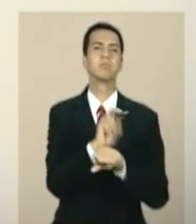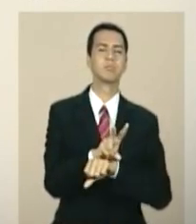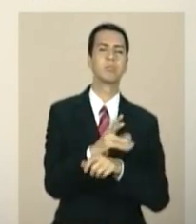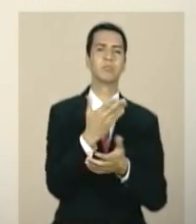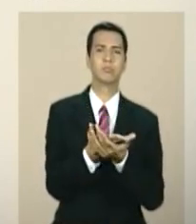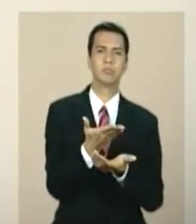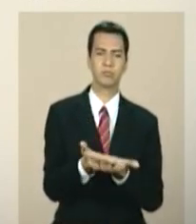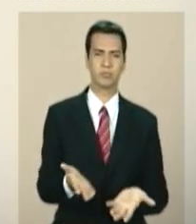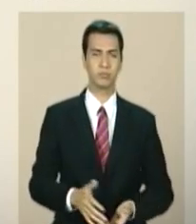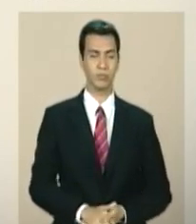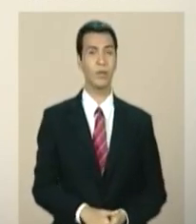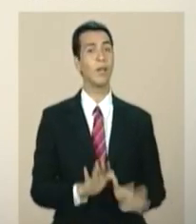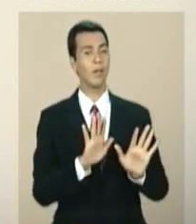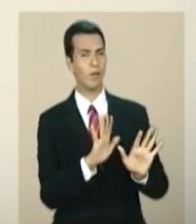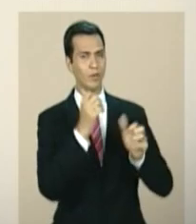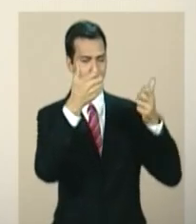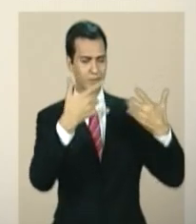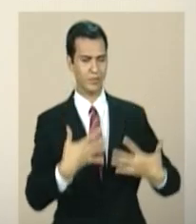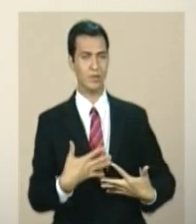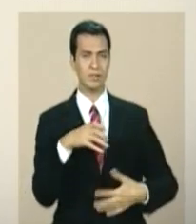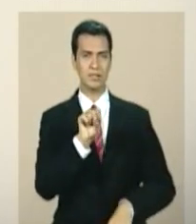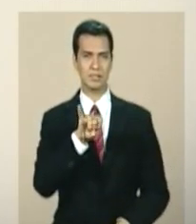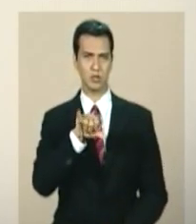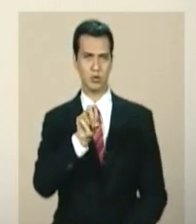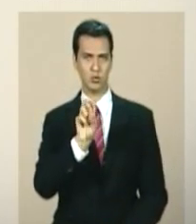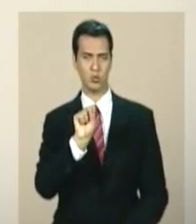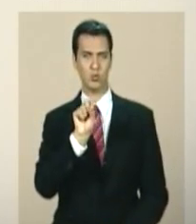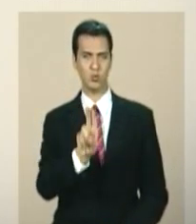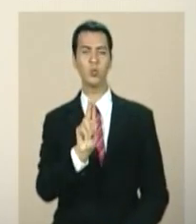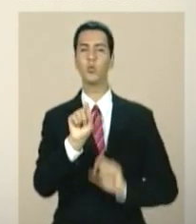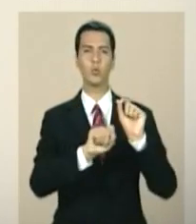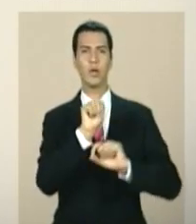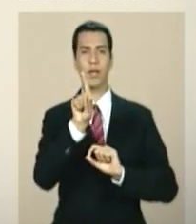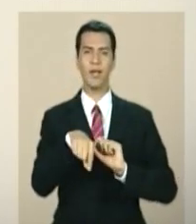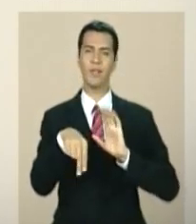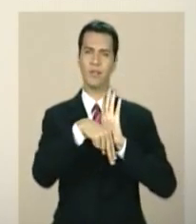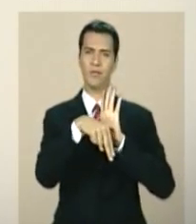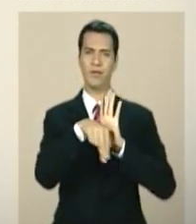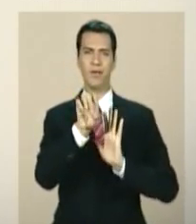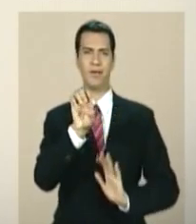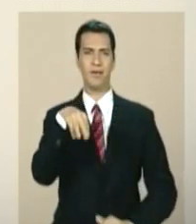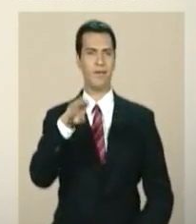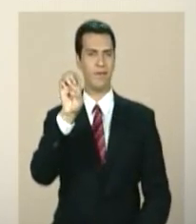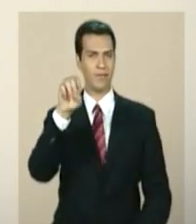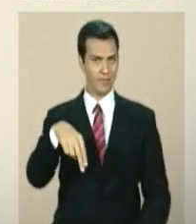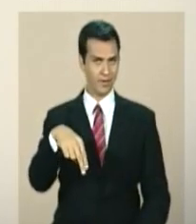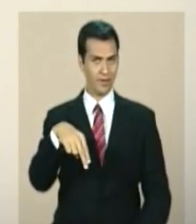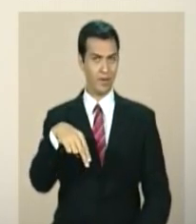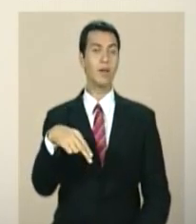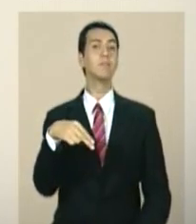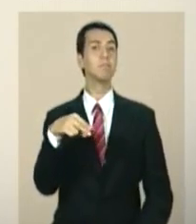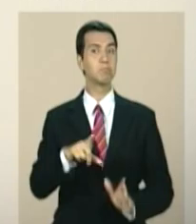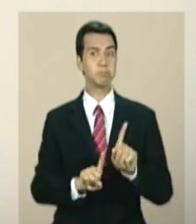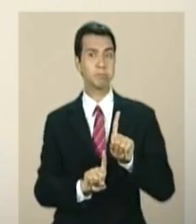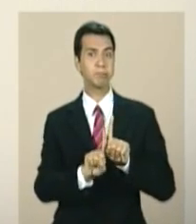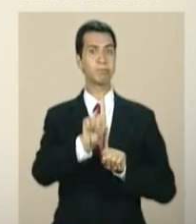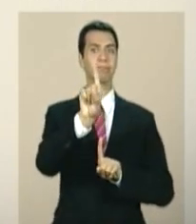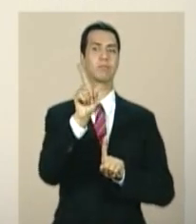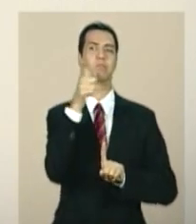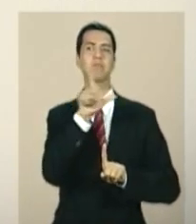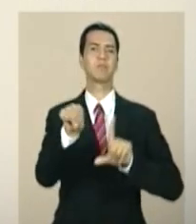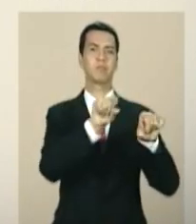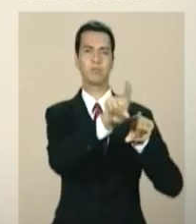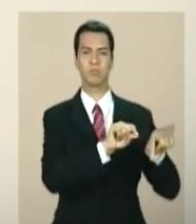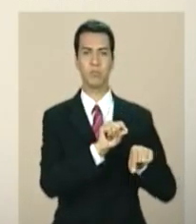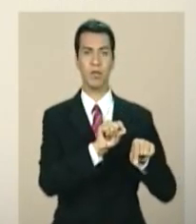base na nota que ele teve no Enem o exame Nacional de Ensino Médio cada instituição informa as vagas que tem